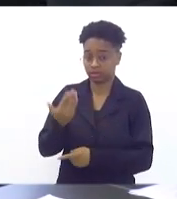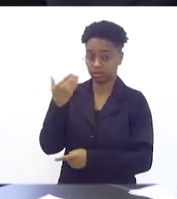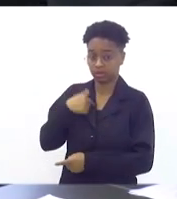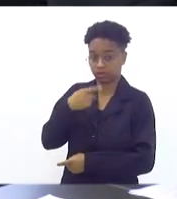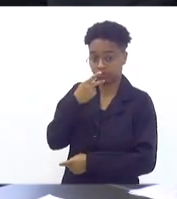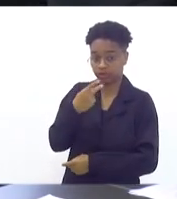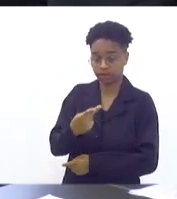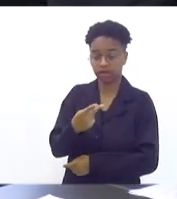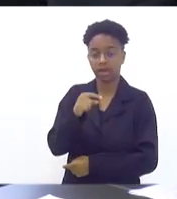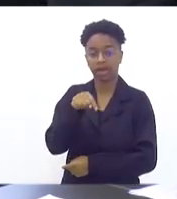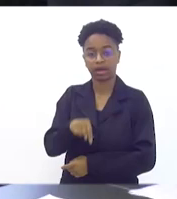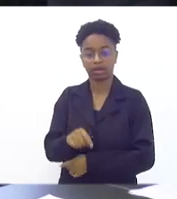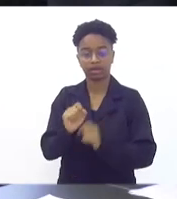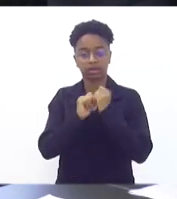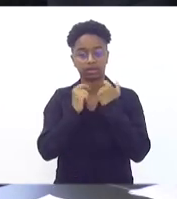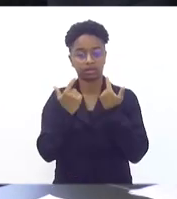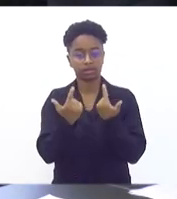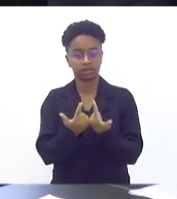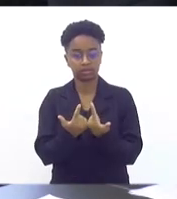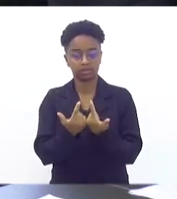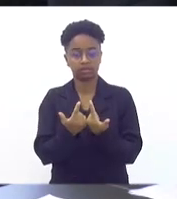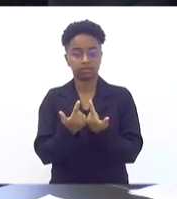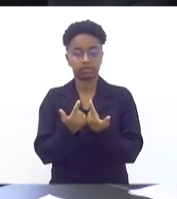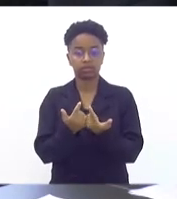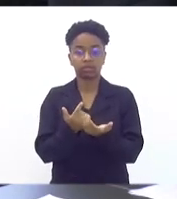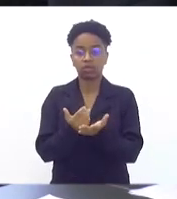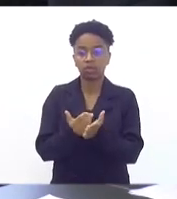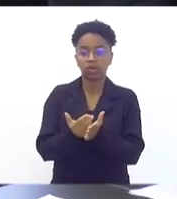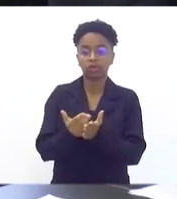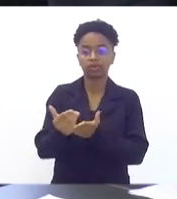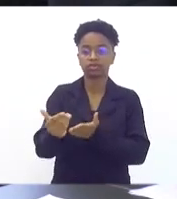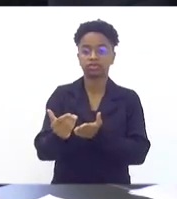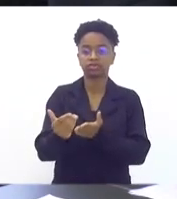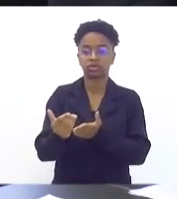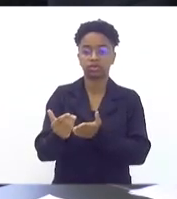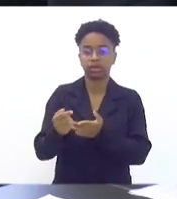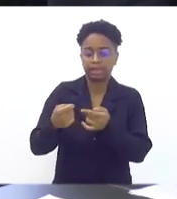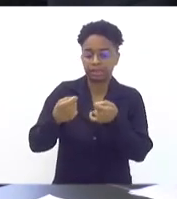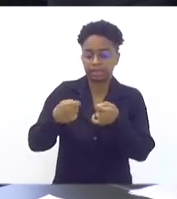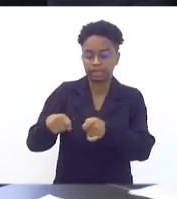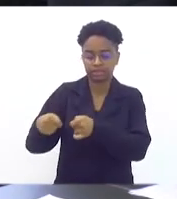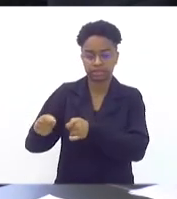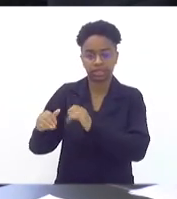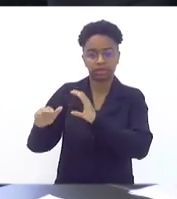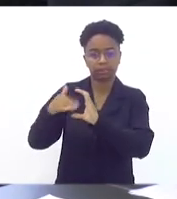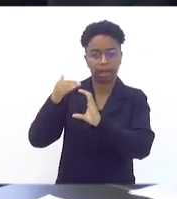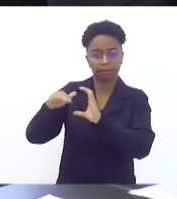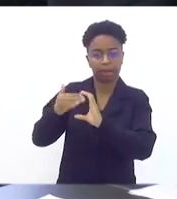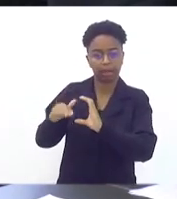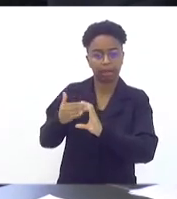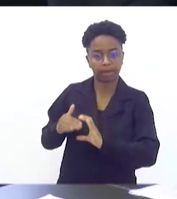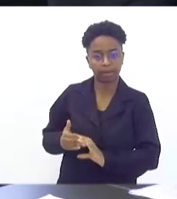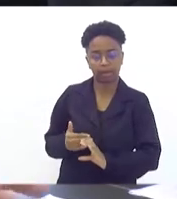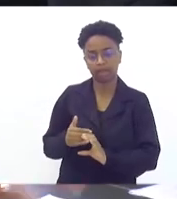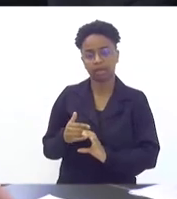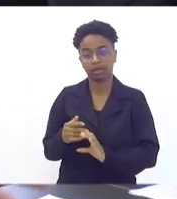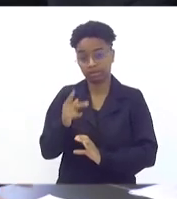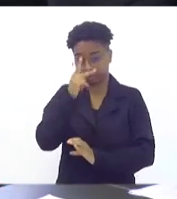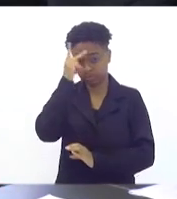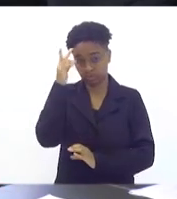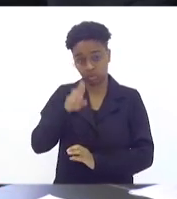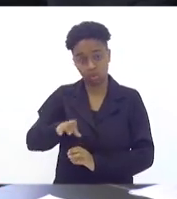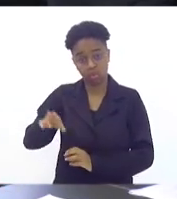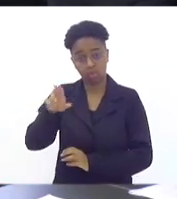essa casa passou a receber maior demanda nos seus canais de comunicação oficial de usuários